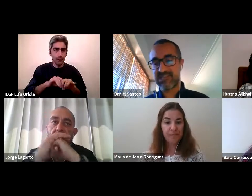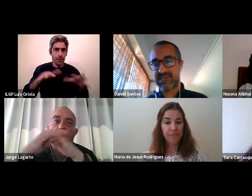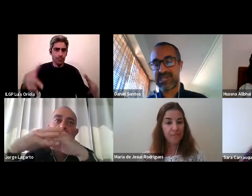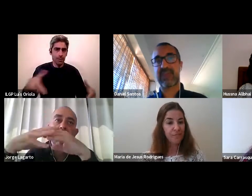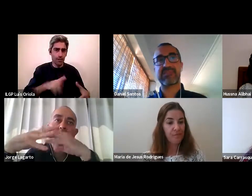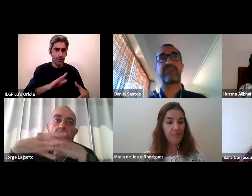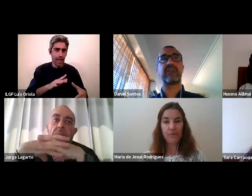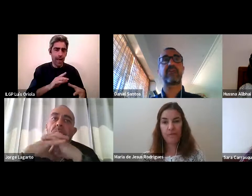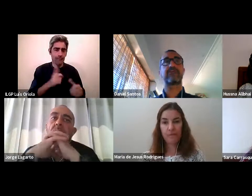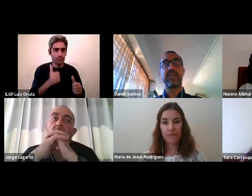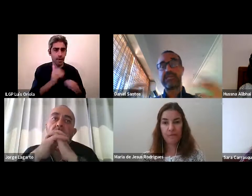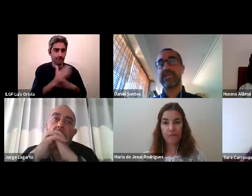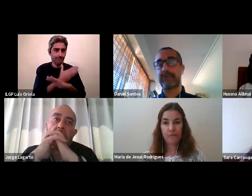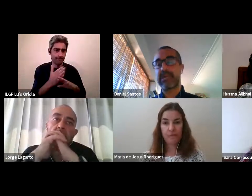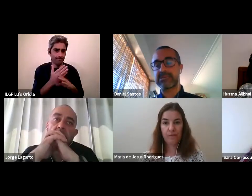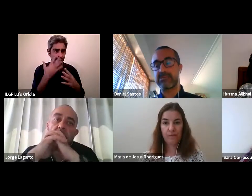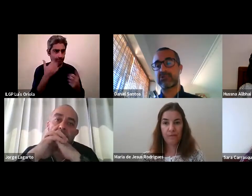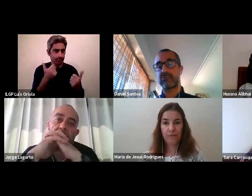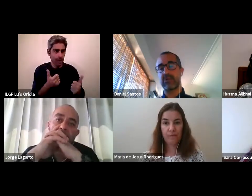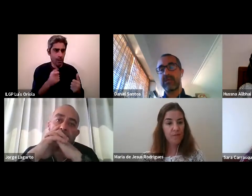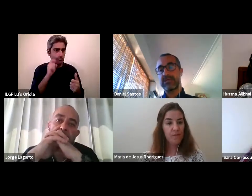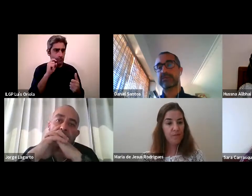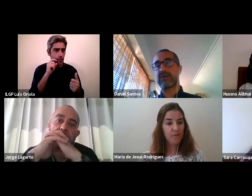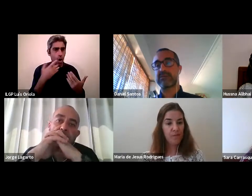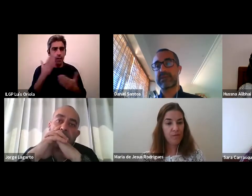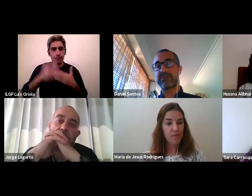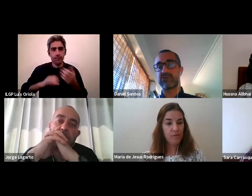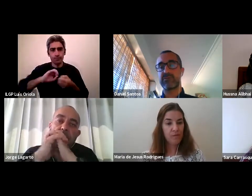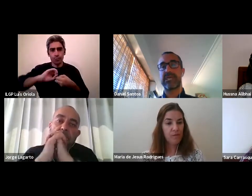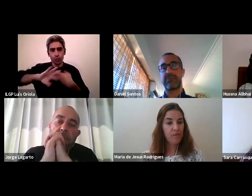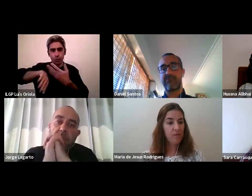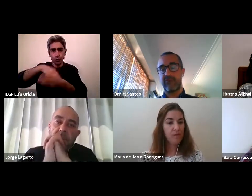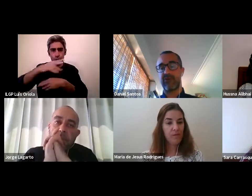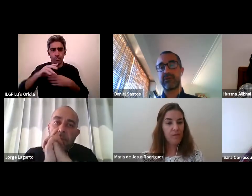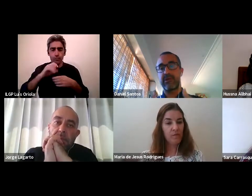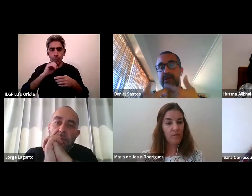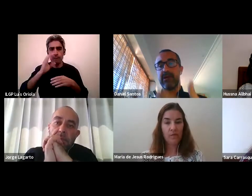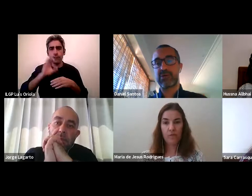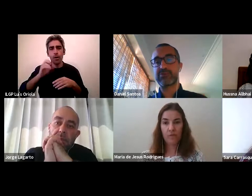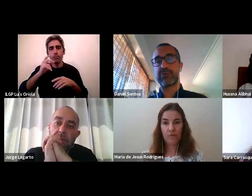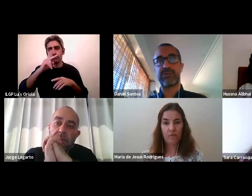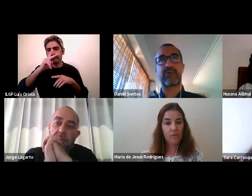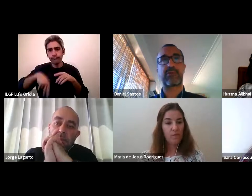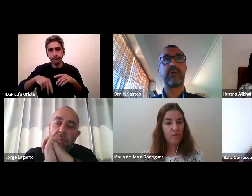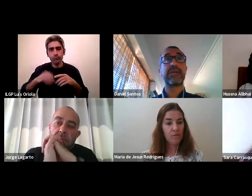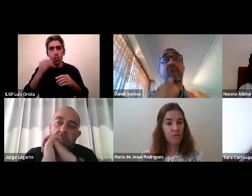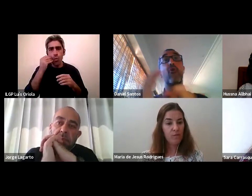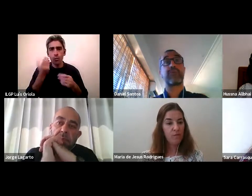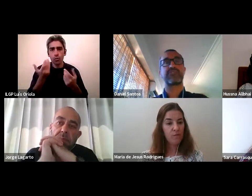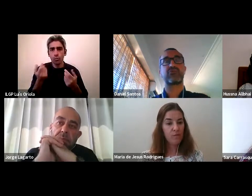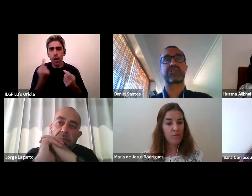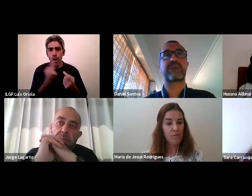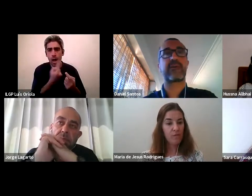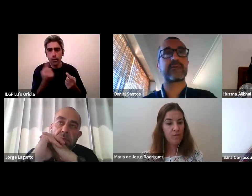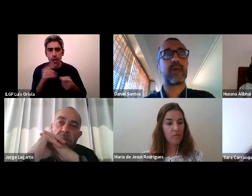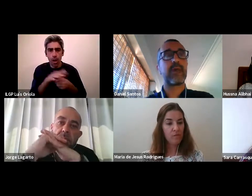bastante cristalizadas e definidas e que de repente se misturam, e isto causa uma grande disrupção na forma como as pessoas abordam cada uma